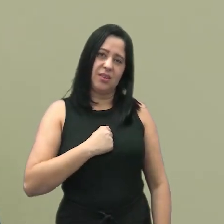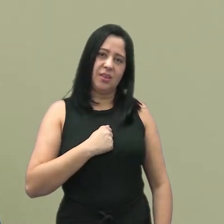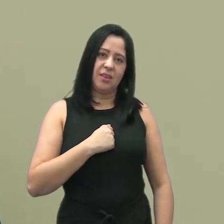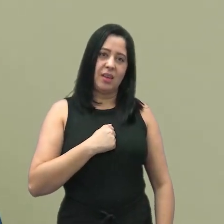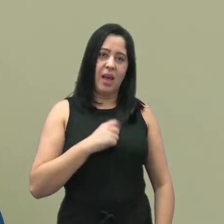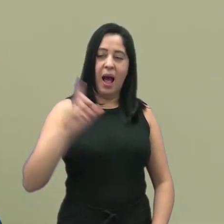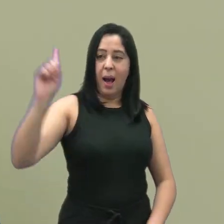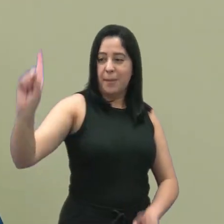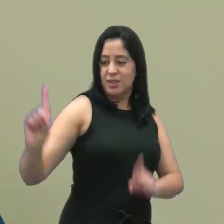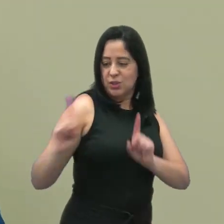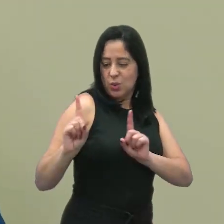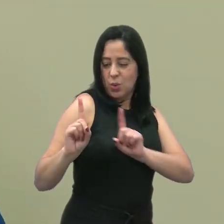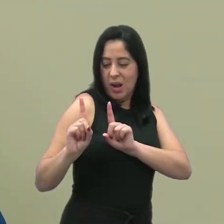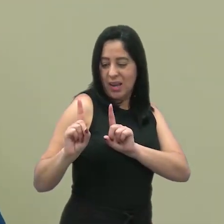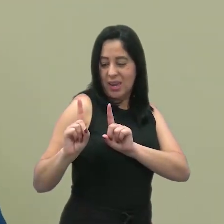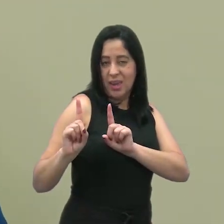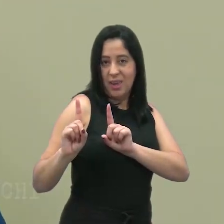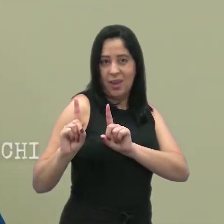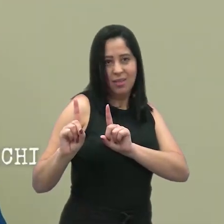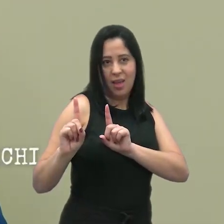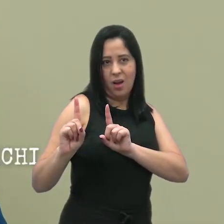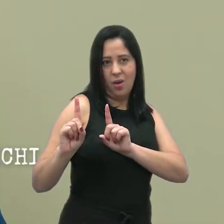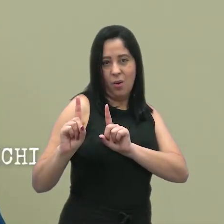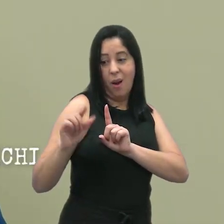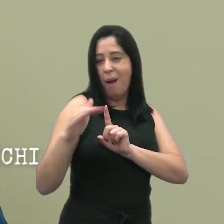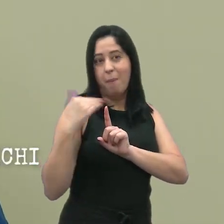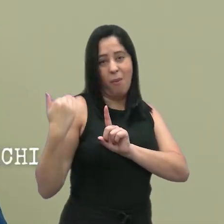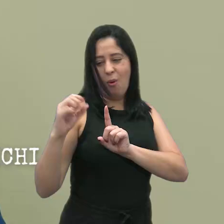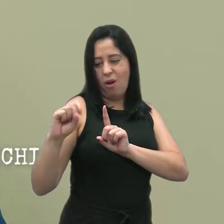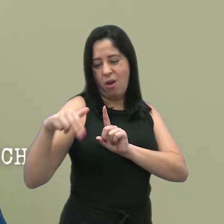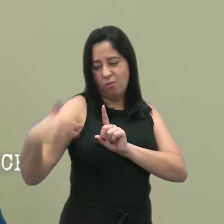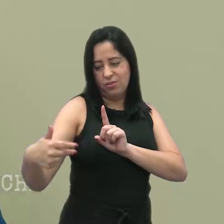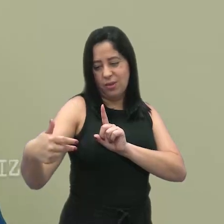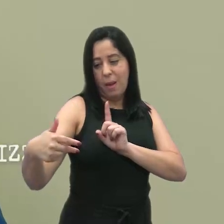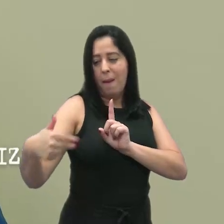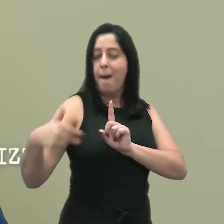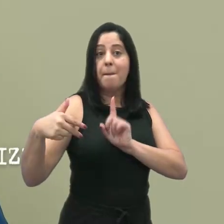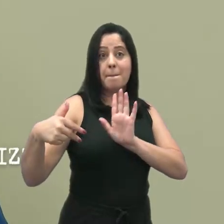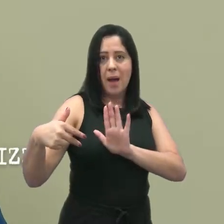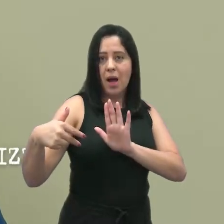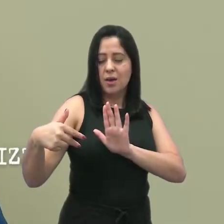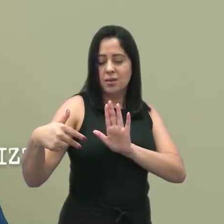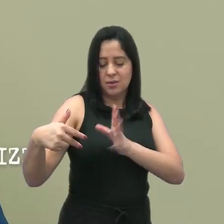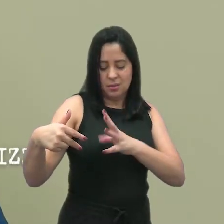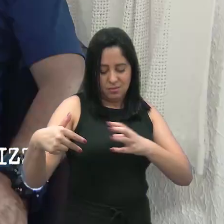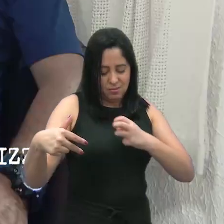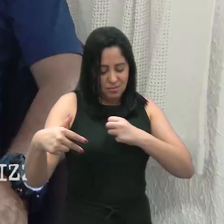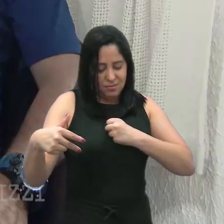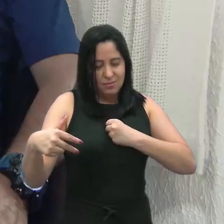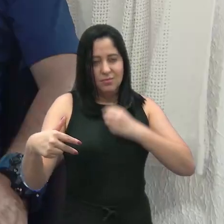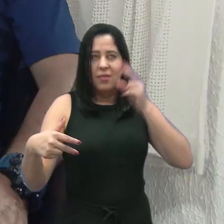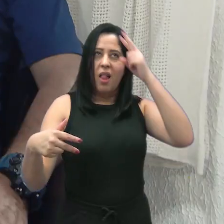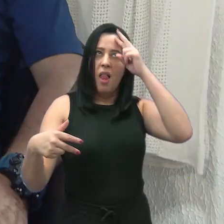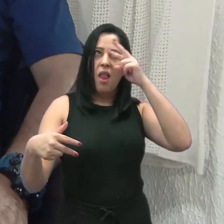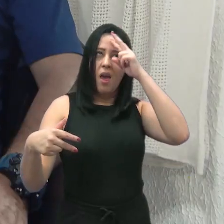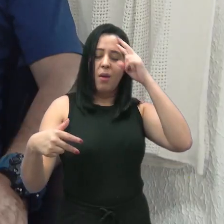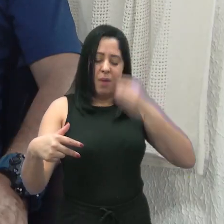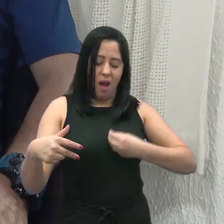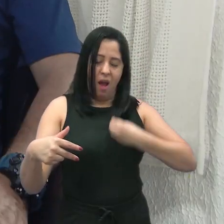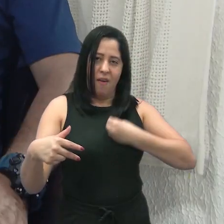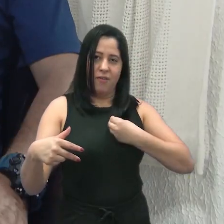pessoa só não vai estar aqui do meu lado, mas ela está no meu sentimento, ela está no meu coração, na minha memória. Tem vida depois do